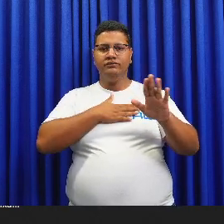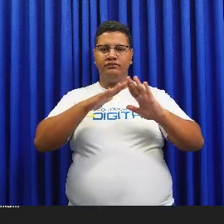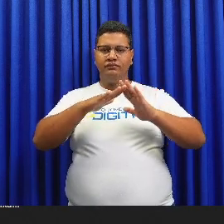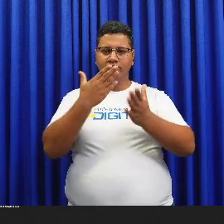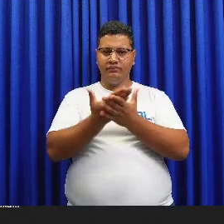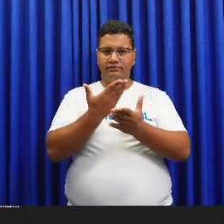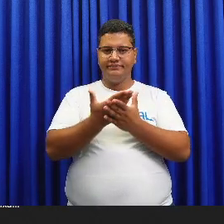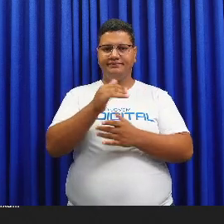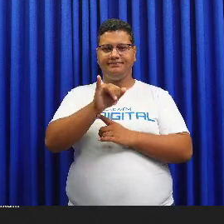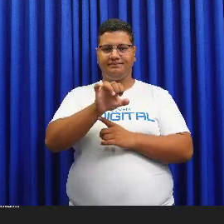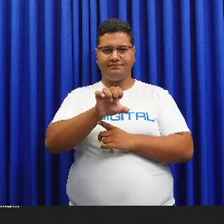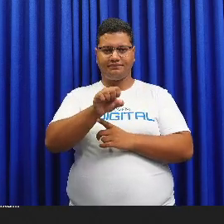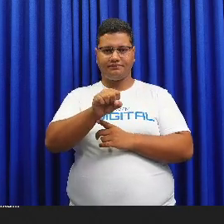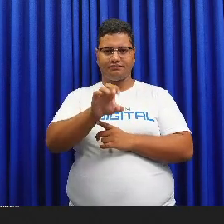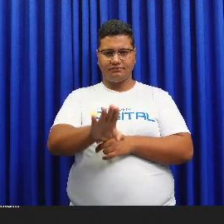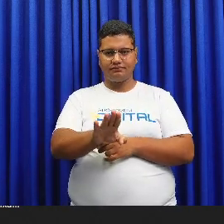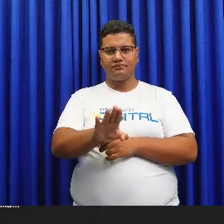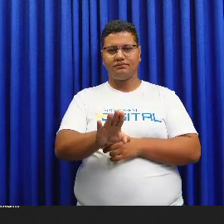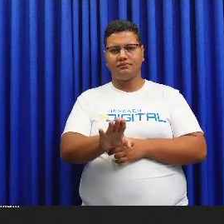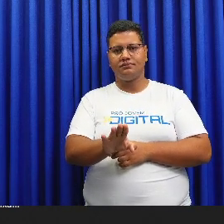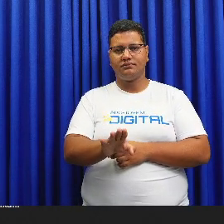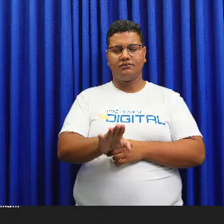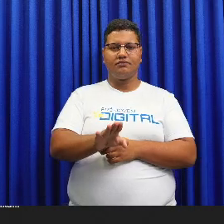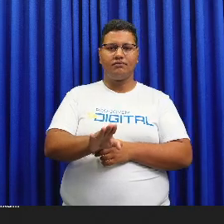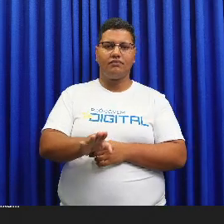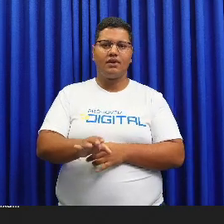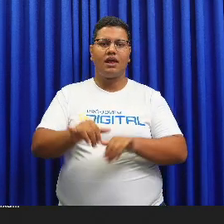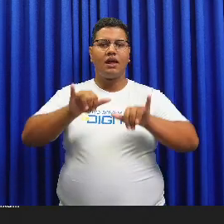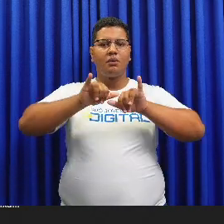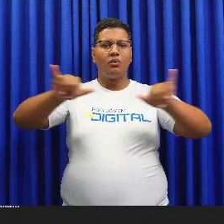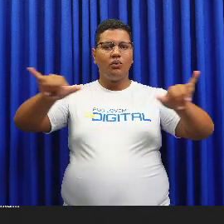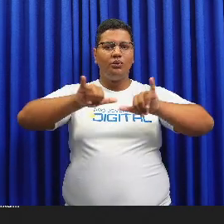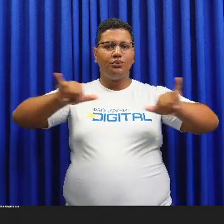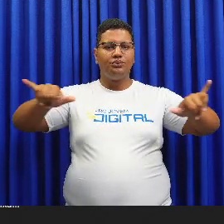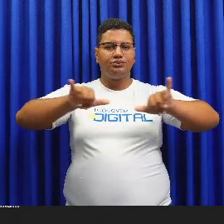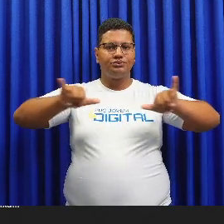no IESB em publicidade.